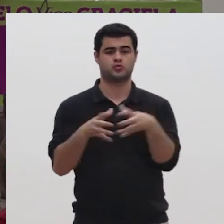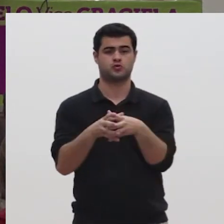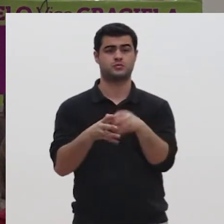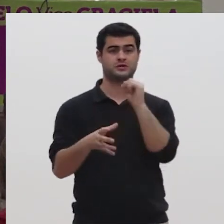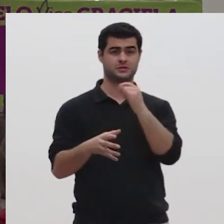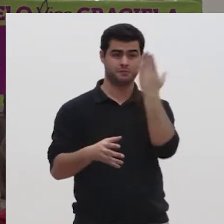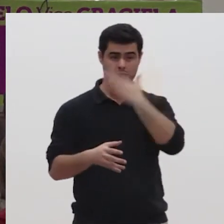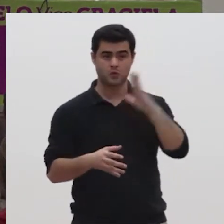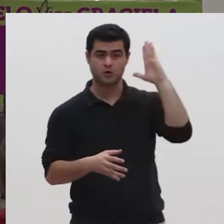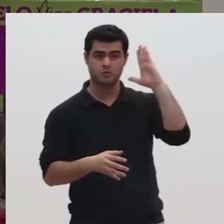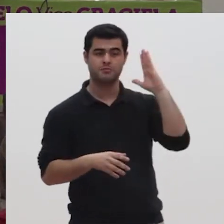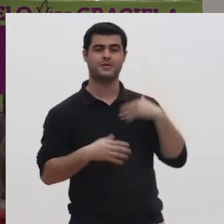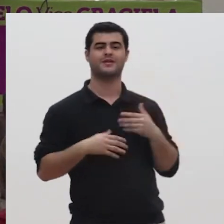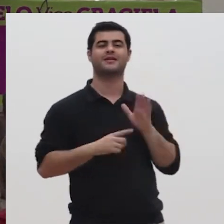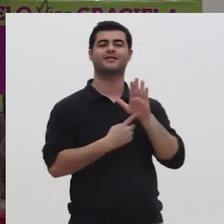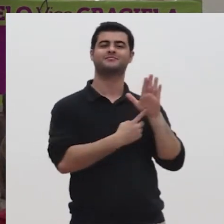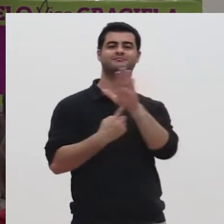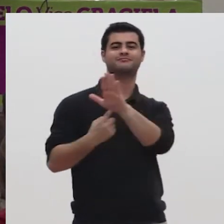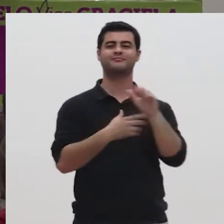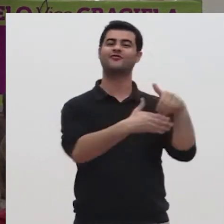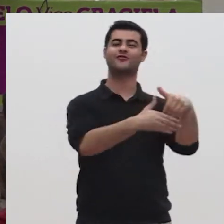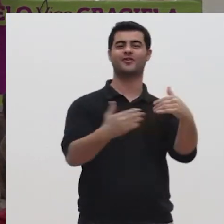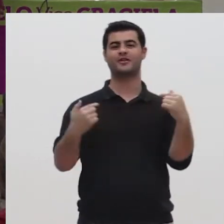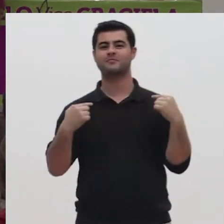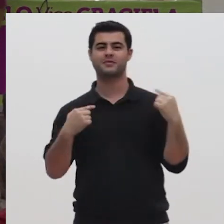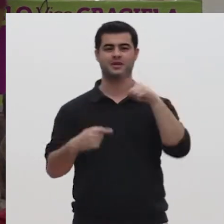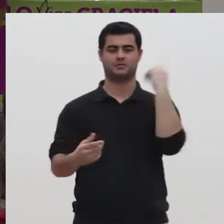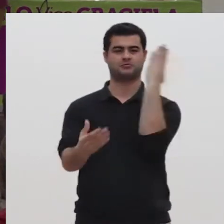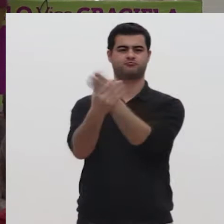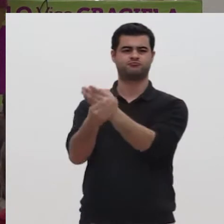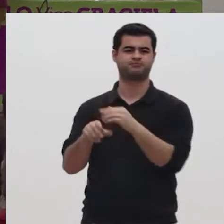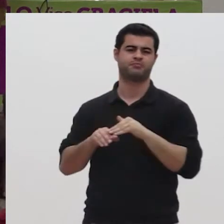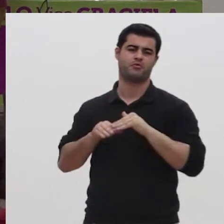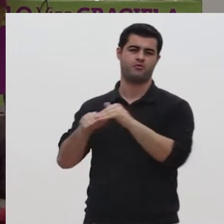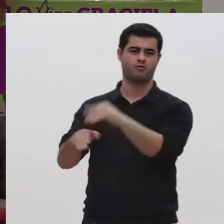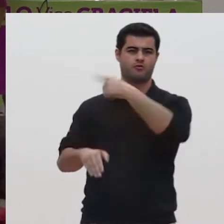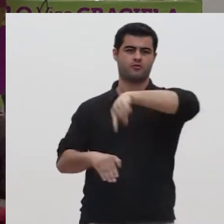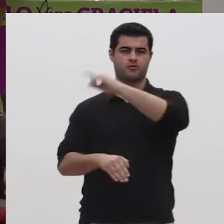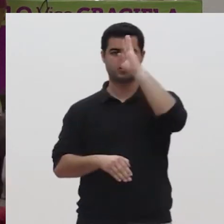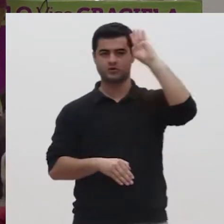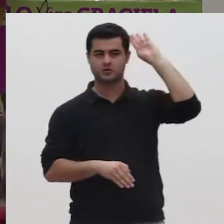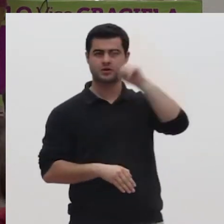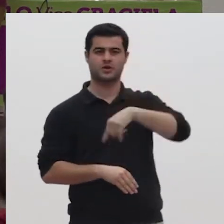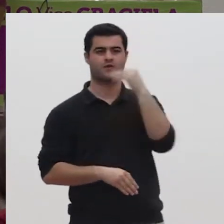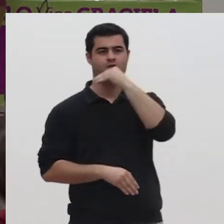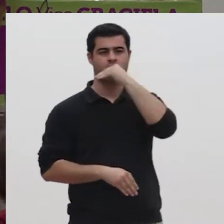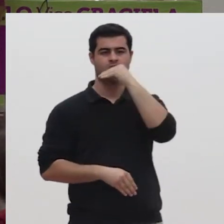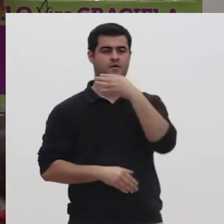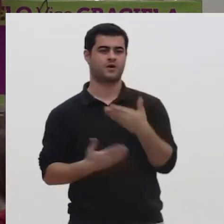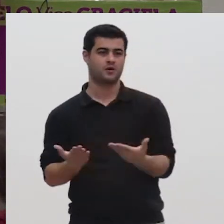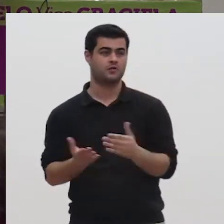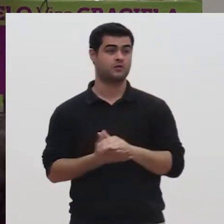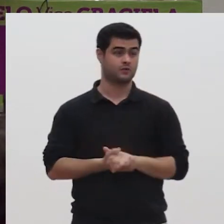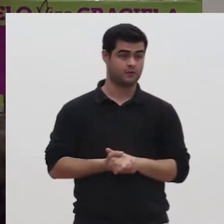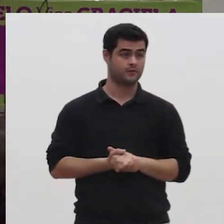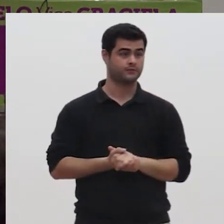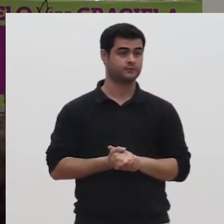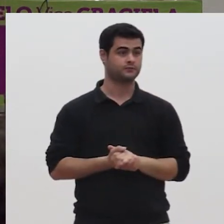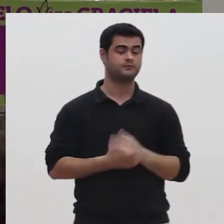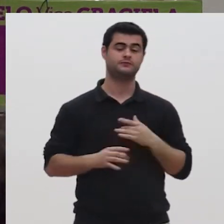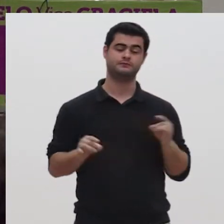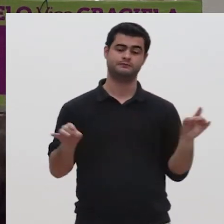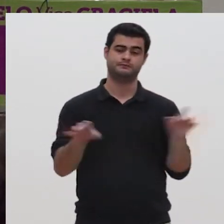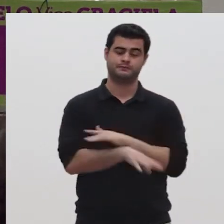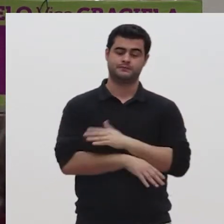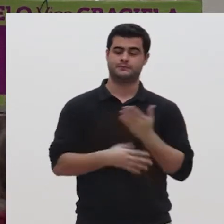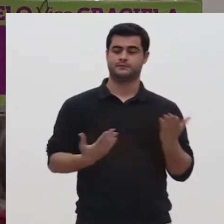promete coisas em época de campanha e depois mete pau em cima dos estudantes, que são os mais fragilizados dentro da universidade. Eu encerro a minha